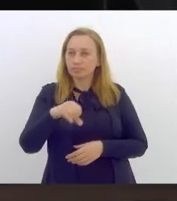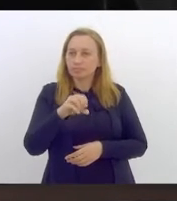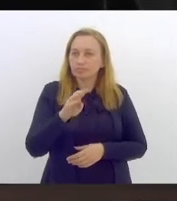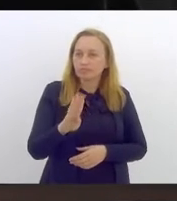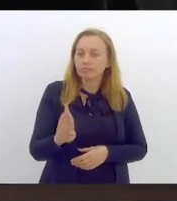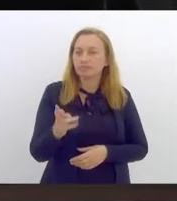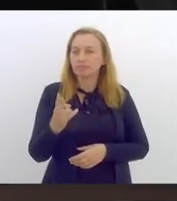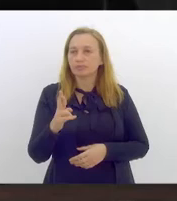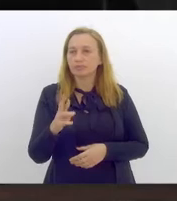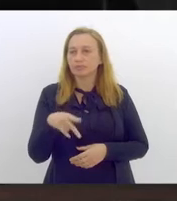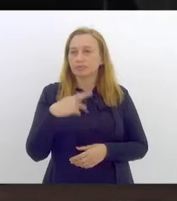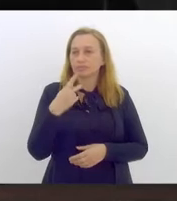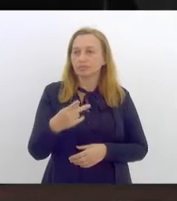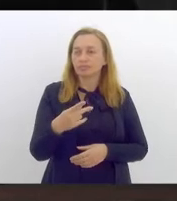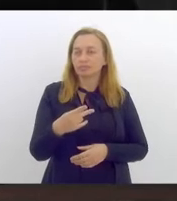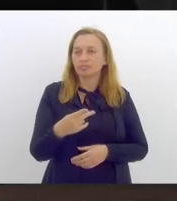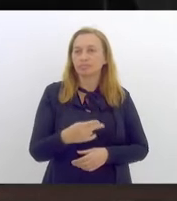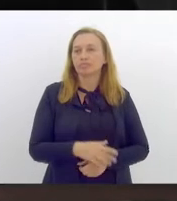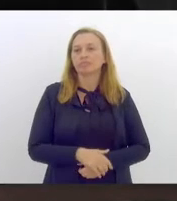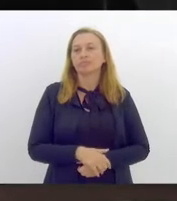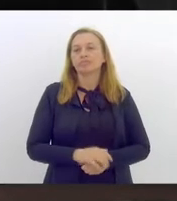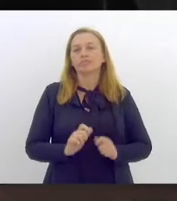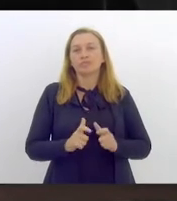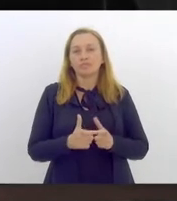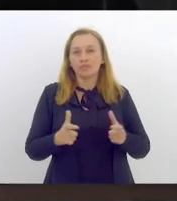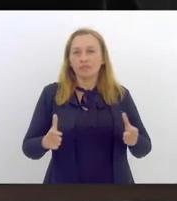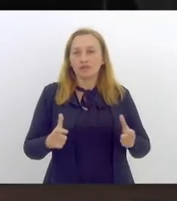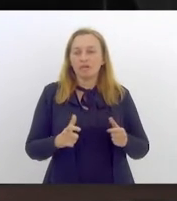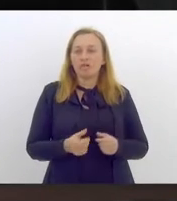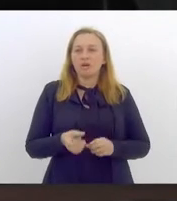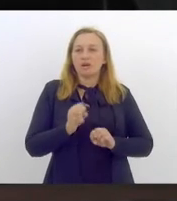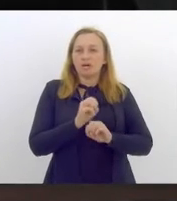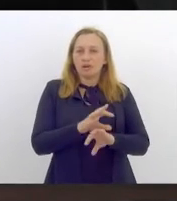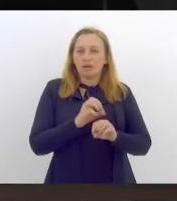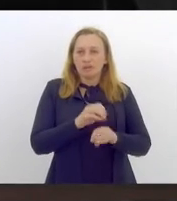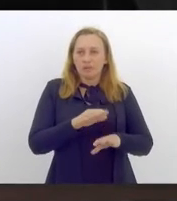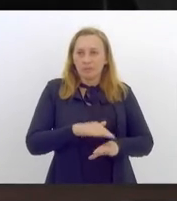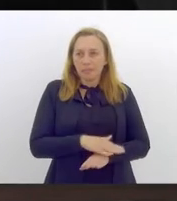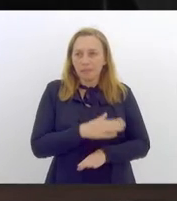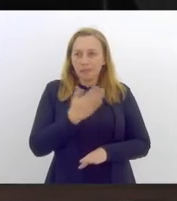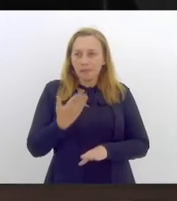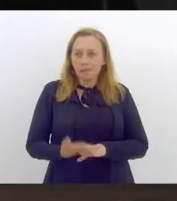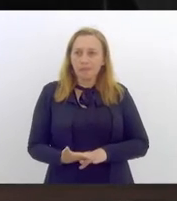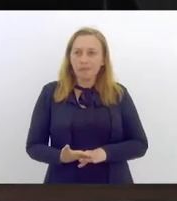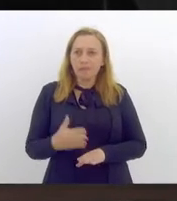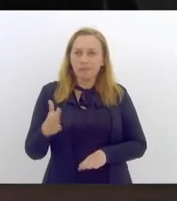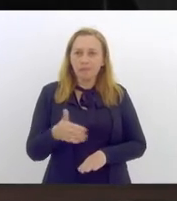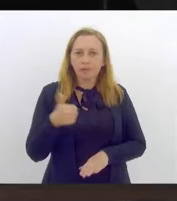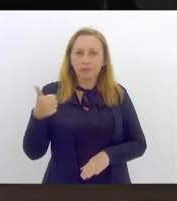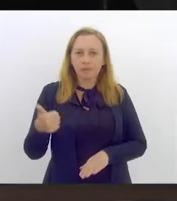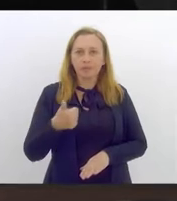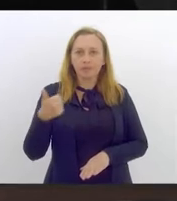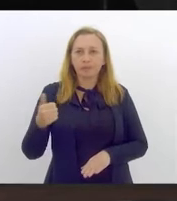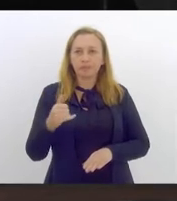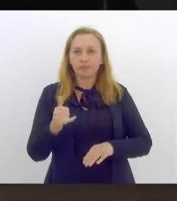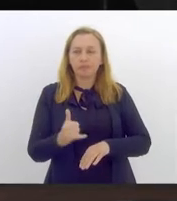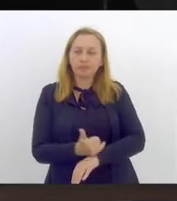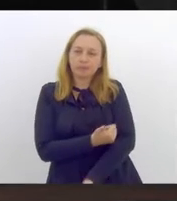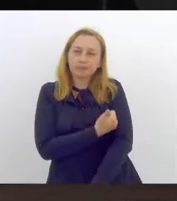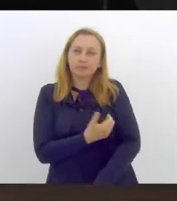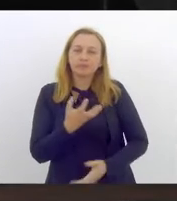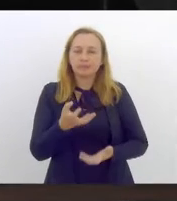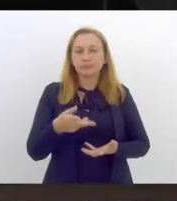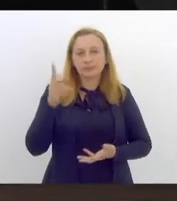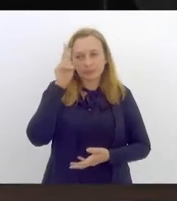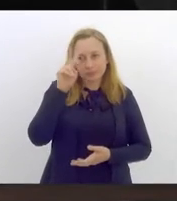bilhões quando a gente fala na ampliação da educação integral. A melhoria da infraestrutura, eu quero lembrar